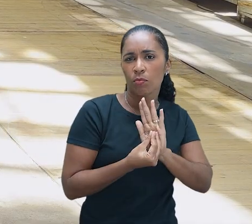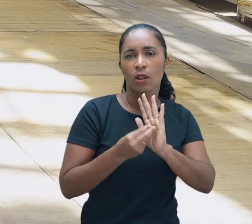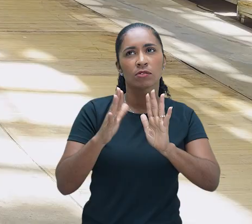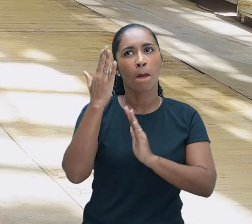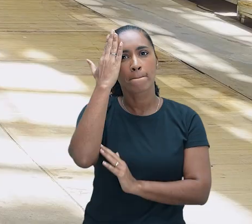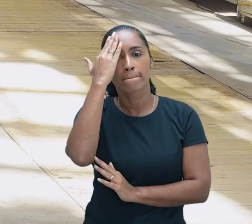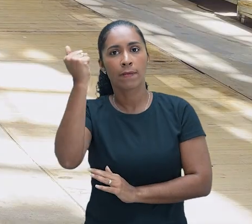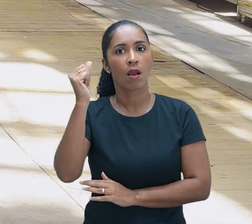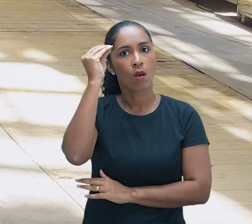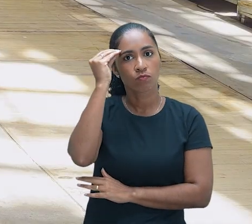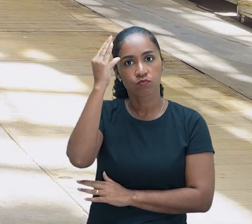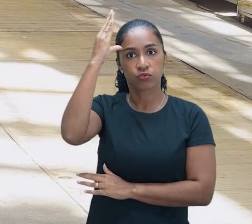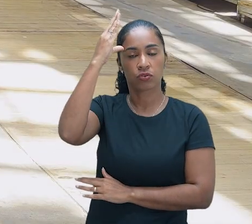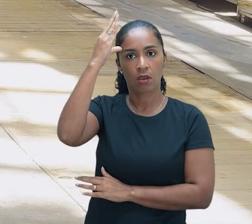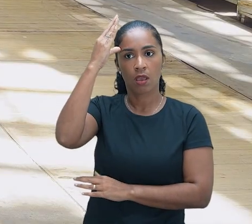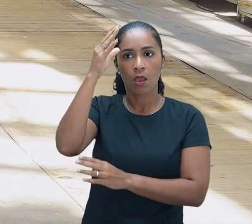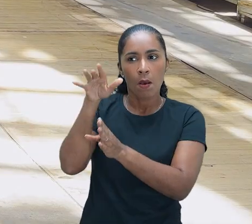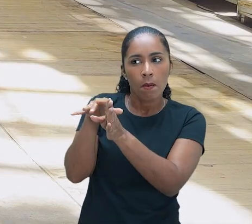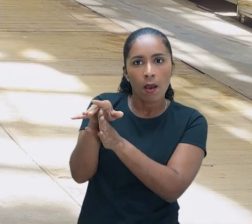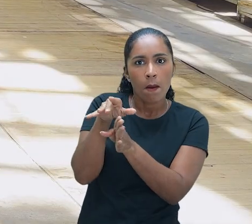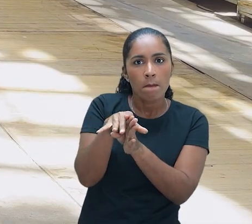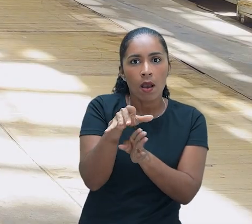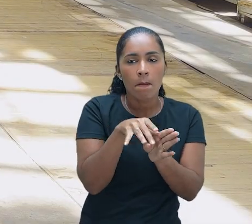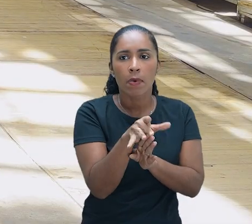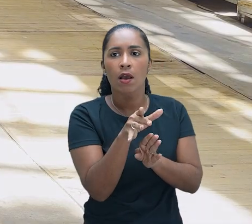saberes são saberes que estão orientando